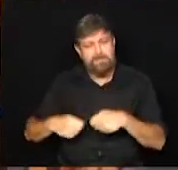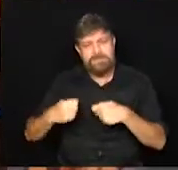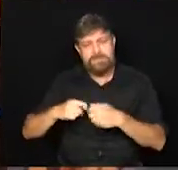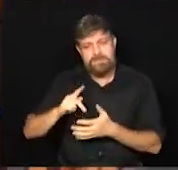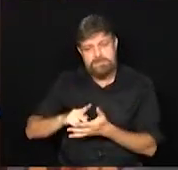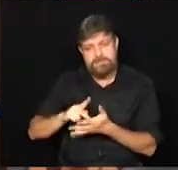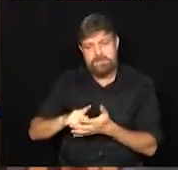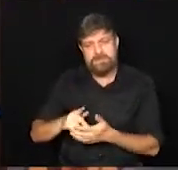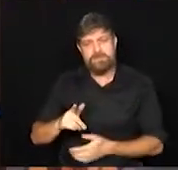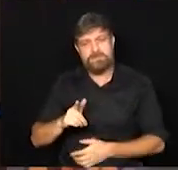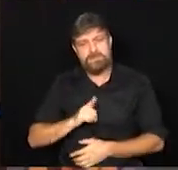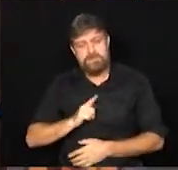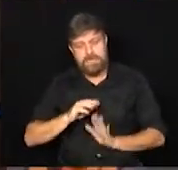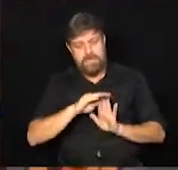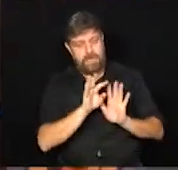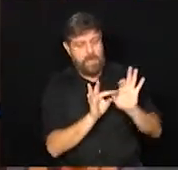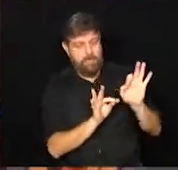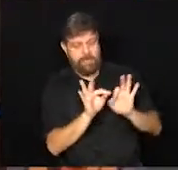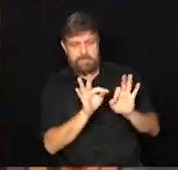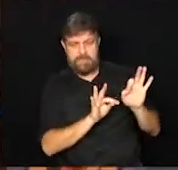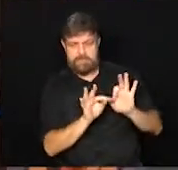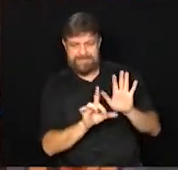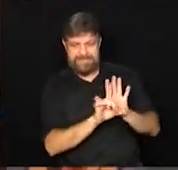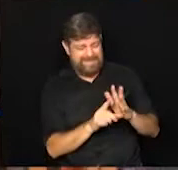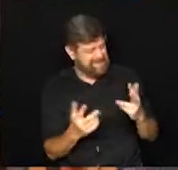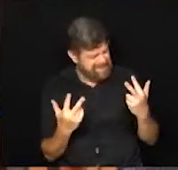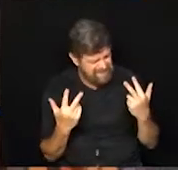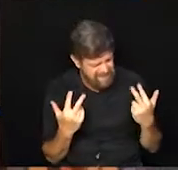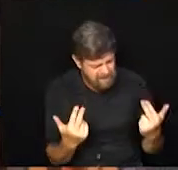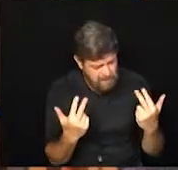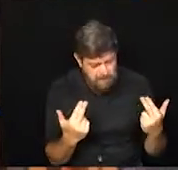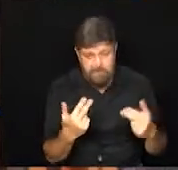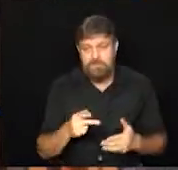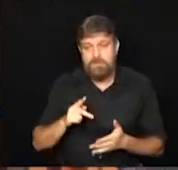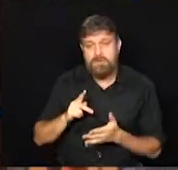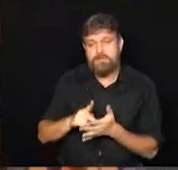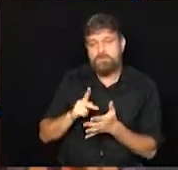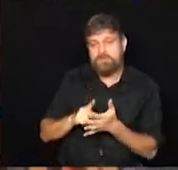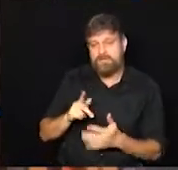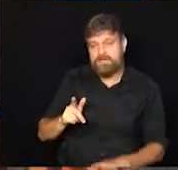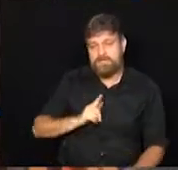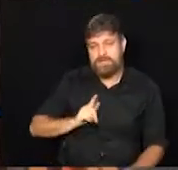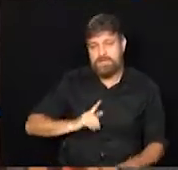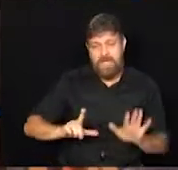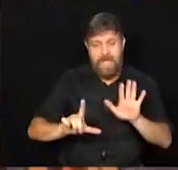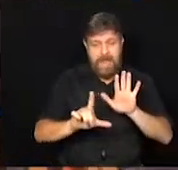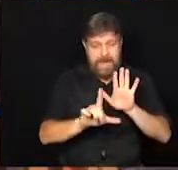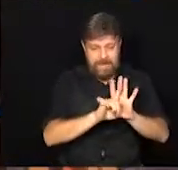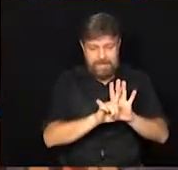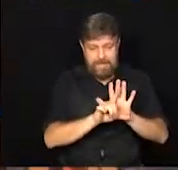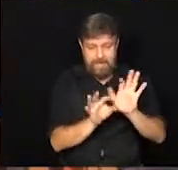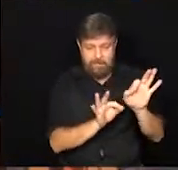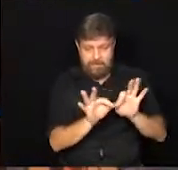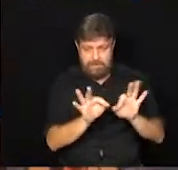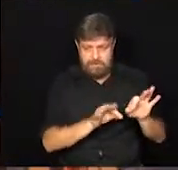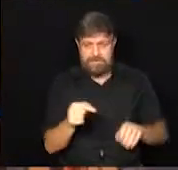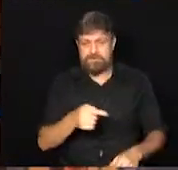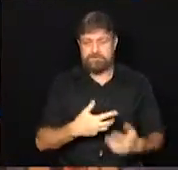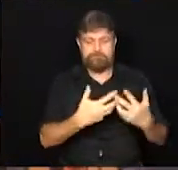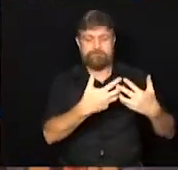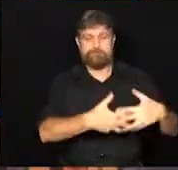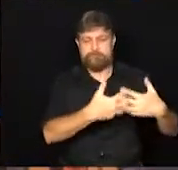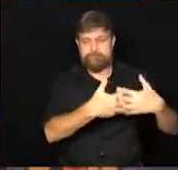gente ter um projeto de lei como esse, que, de fato, pudesse ser, para além de um projeto de lei, ele possa ser